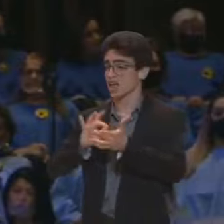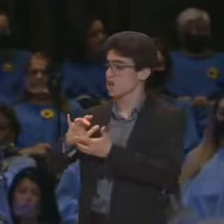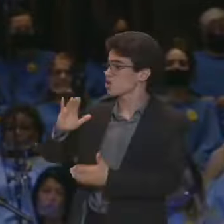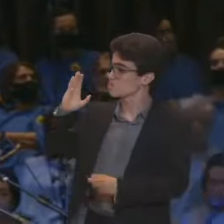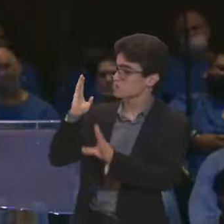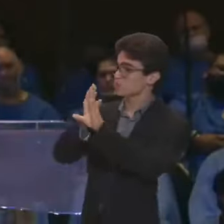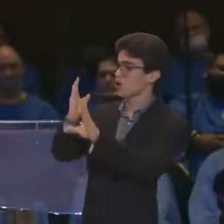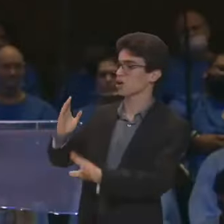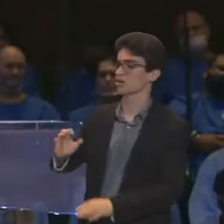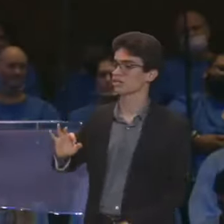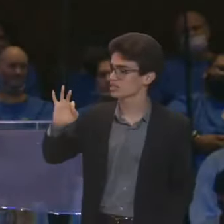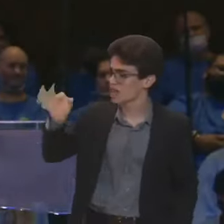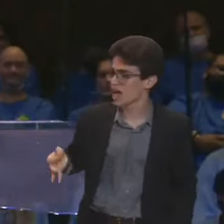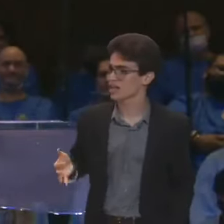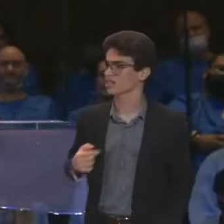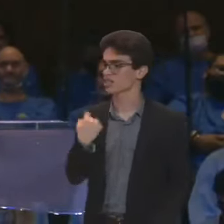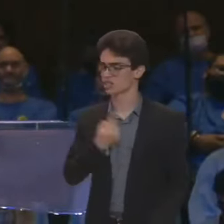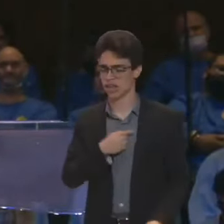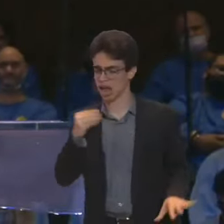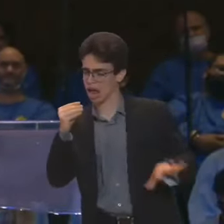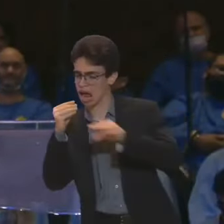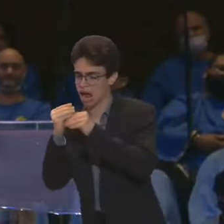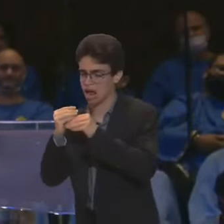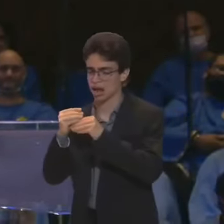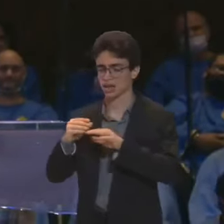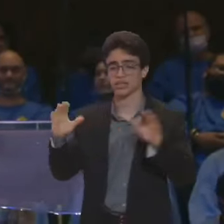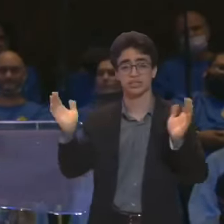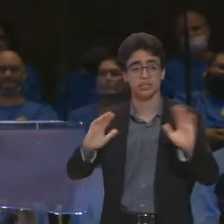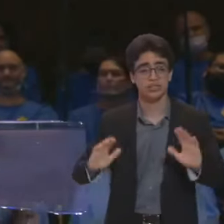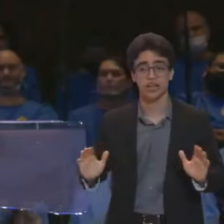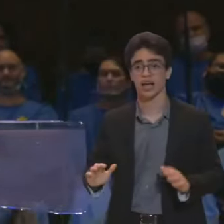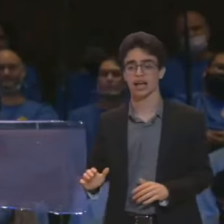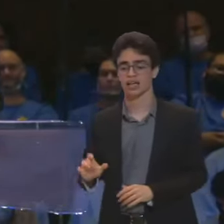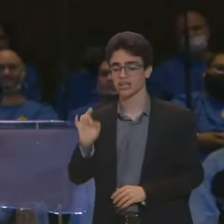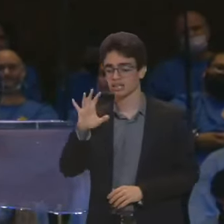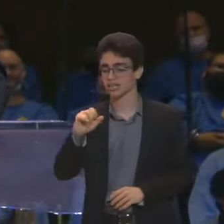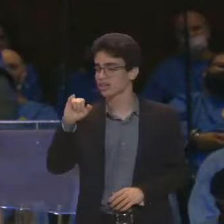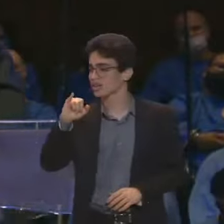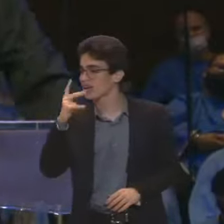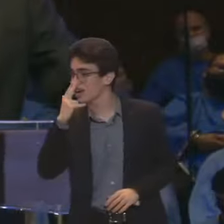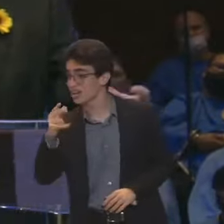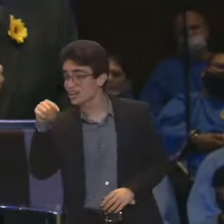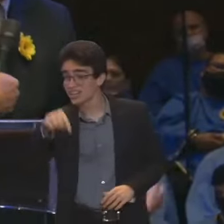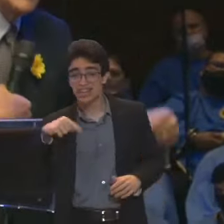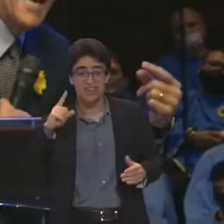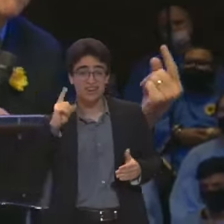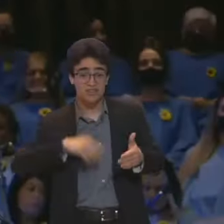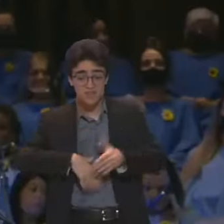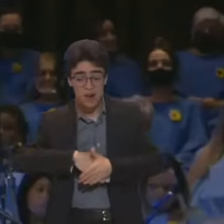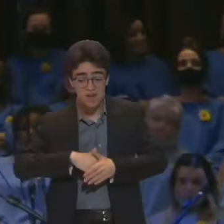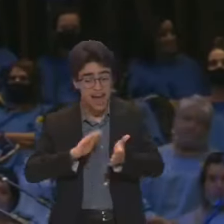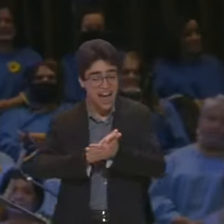e a certeza. Ninguém adiciona nada, nem mesmo o Henrique, que está aqui pelo Paraná de vez em quando, aquele louco,